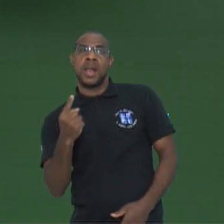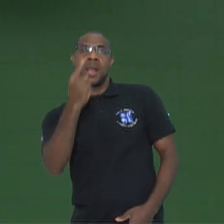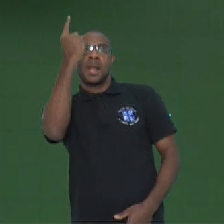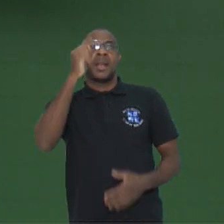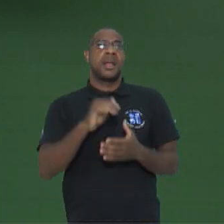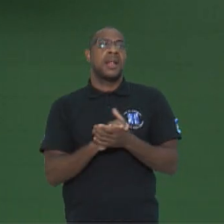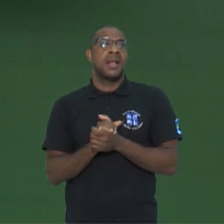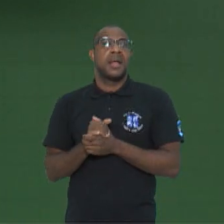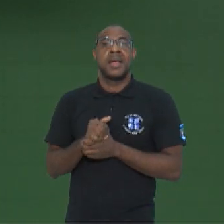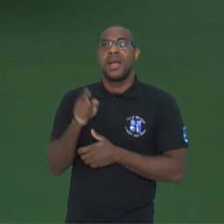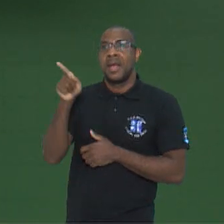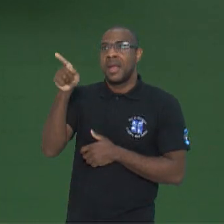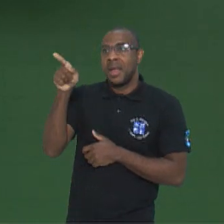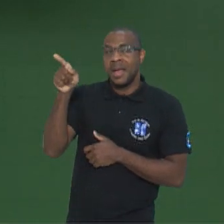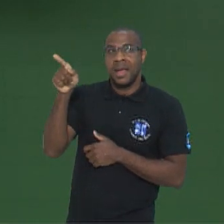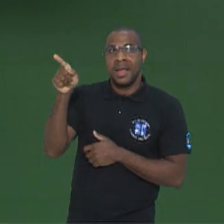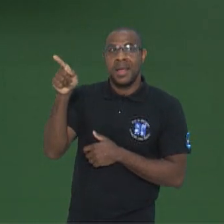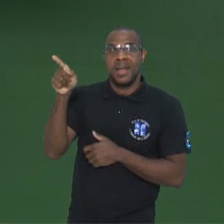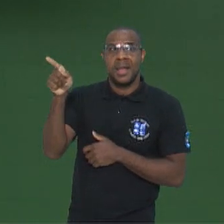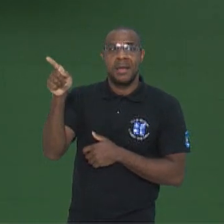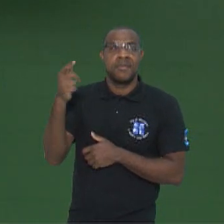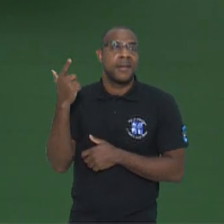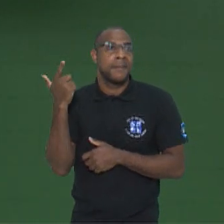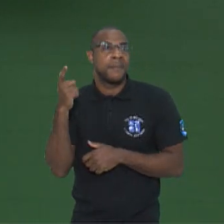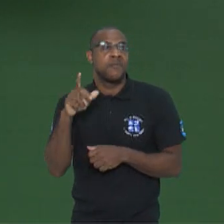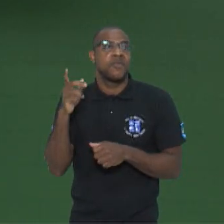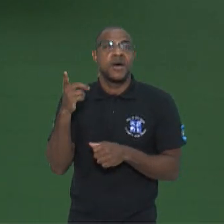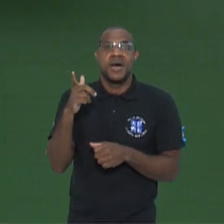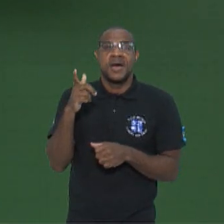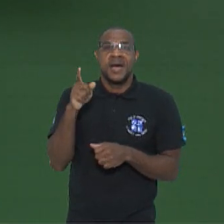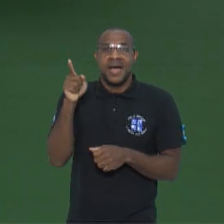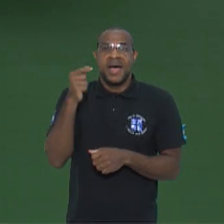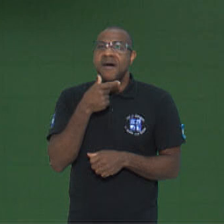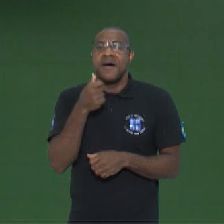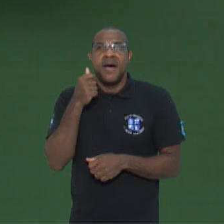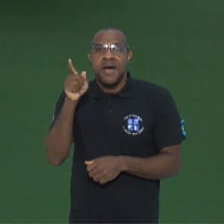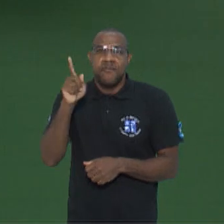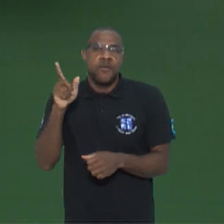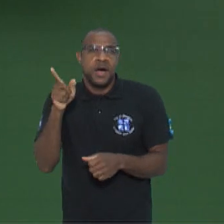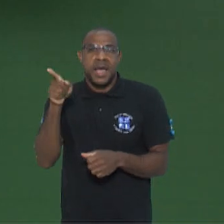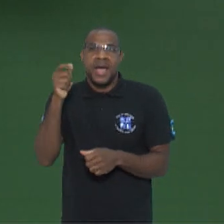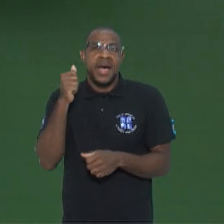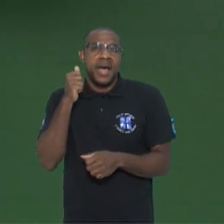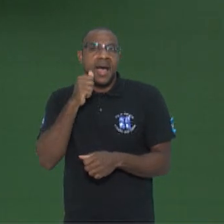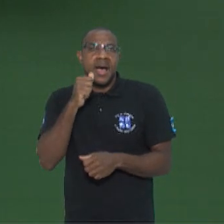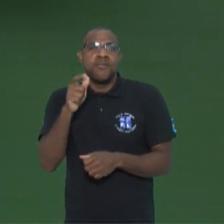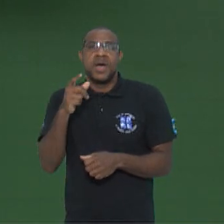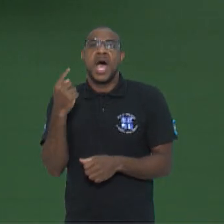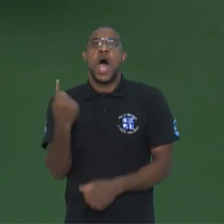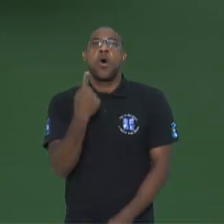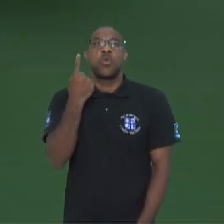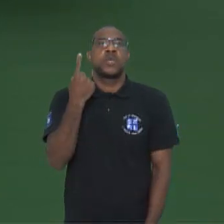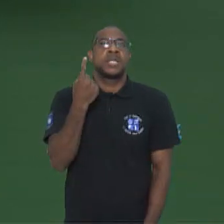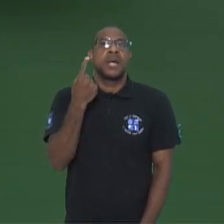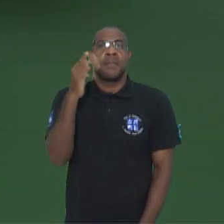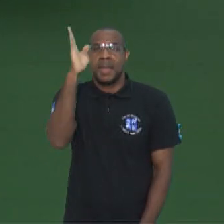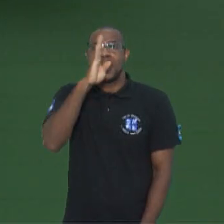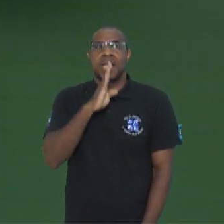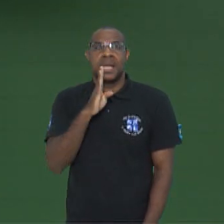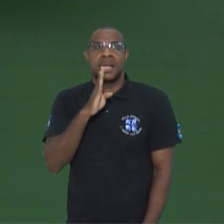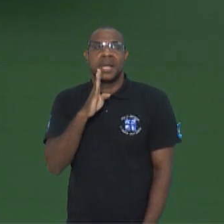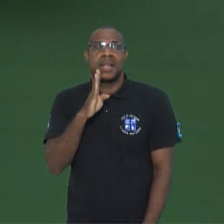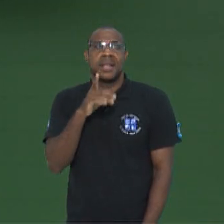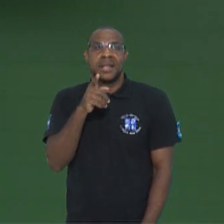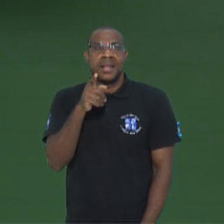brasileira a conquistar essa montanha, né, que é o K2. Além disso, ela foi a única brasileira a conquistar o Monte